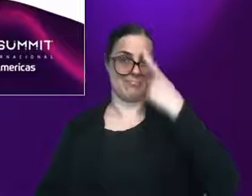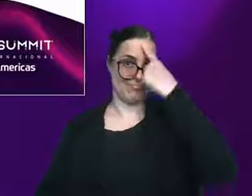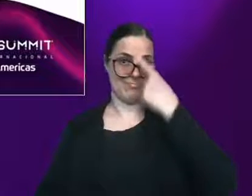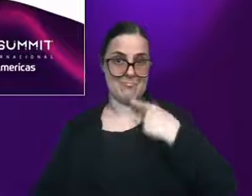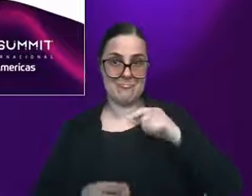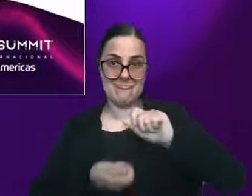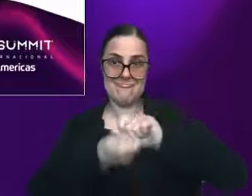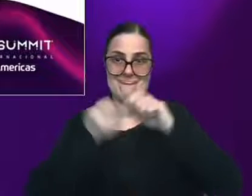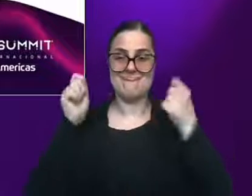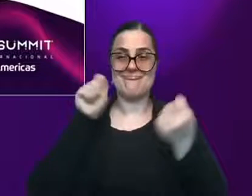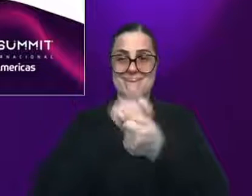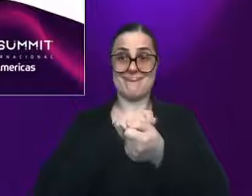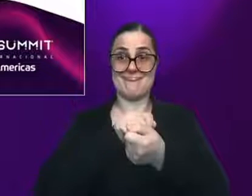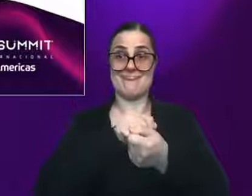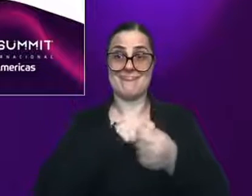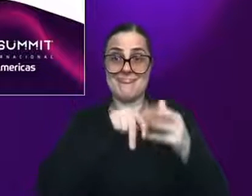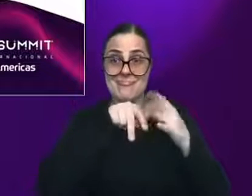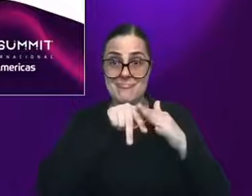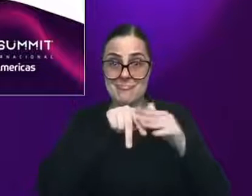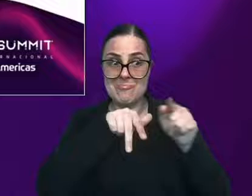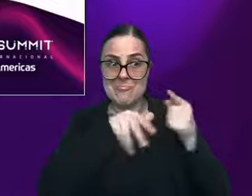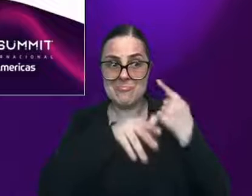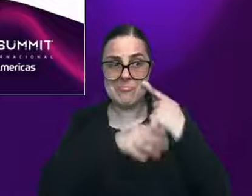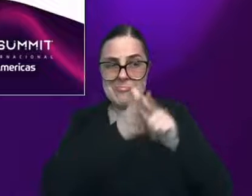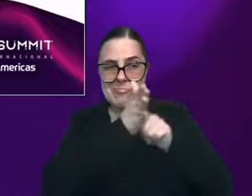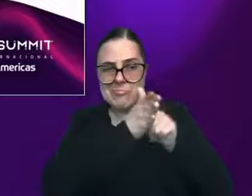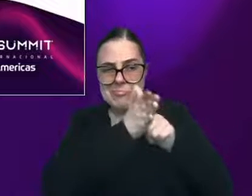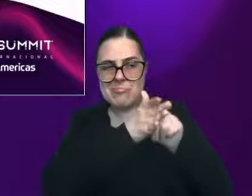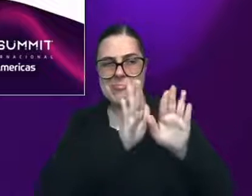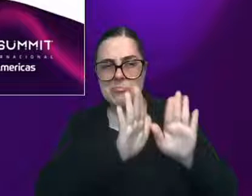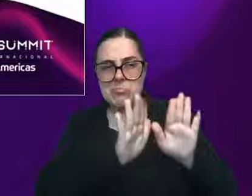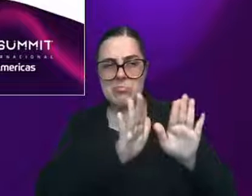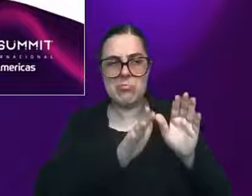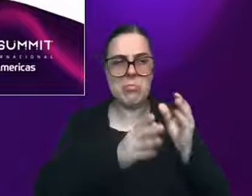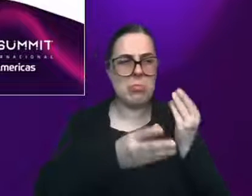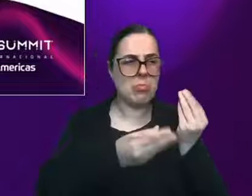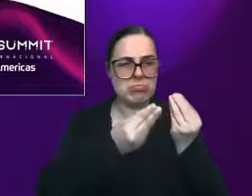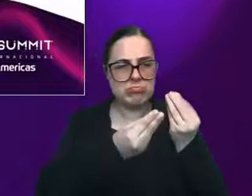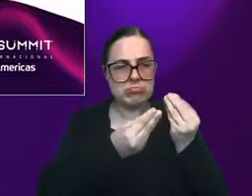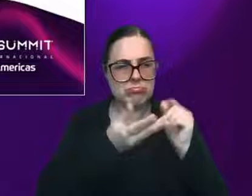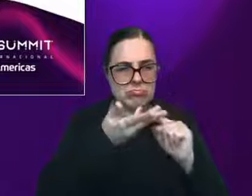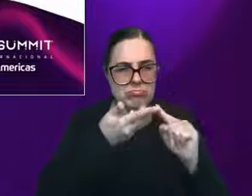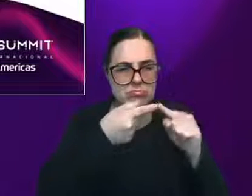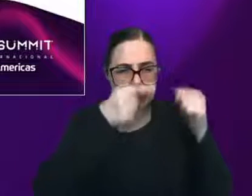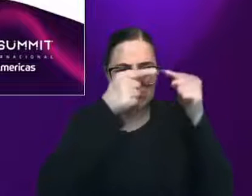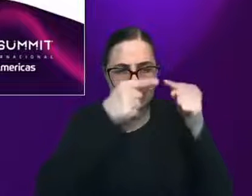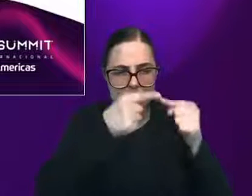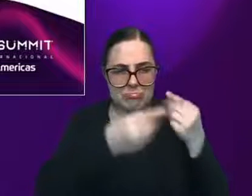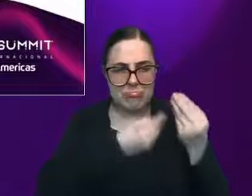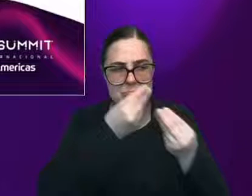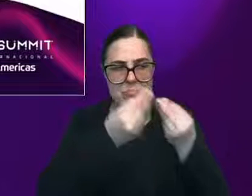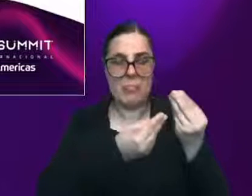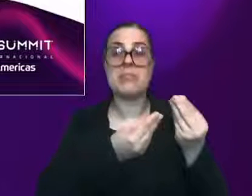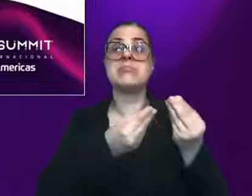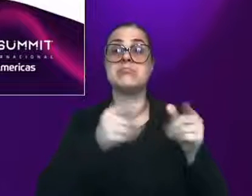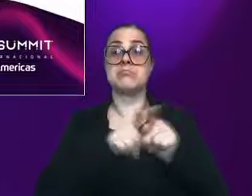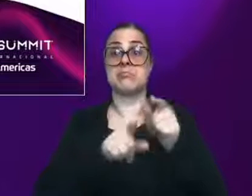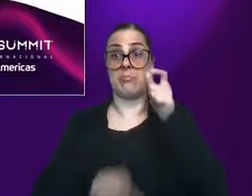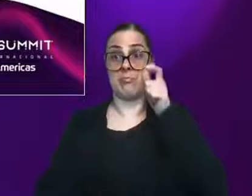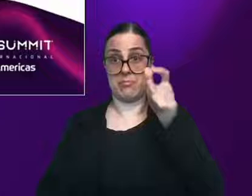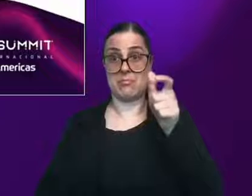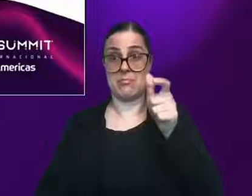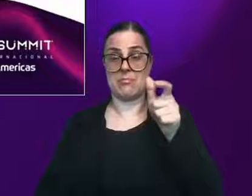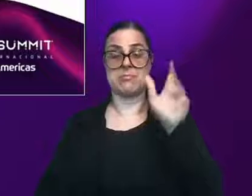do doente, enfim. Mas ele faz uma proposição que eu achei muito interessante. De uma forma